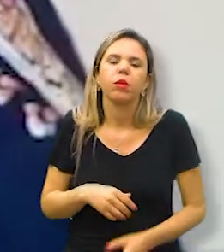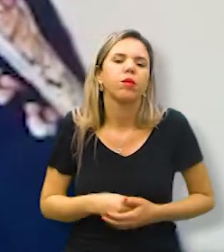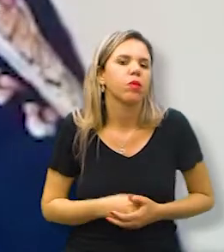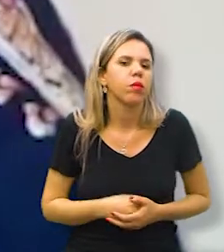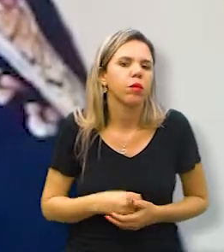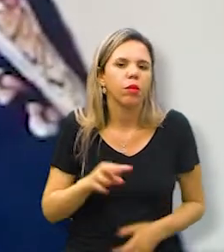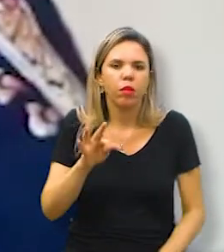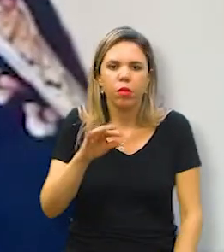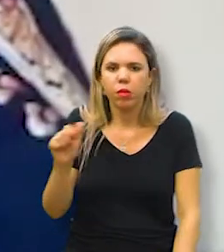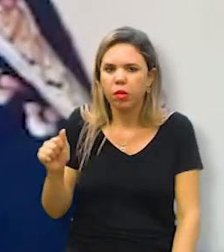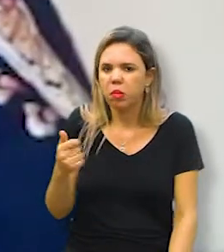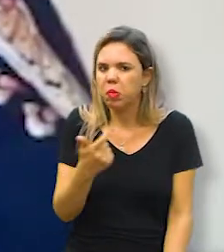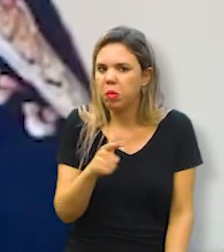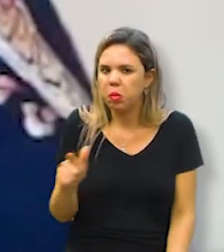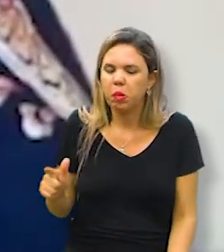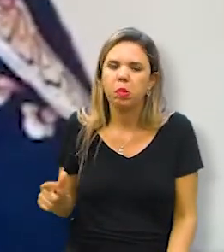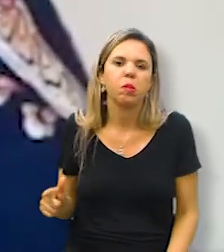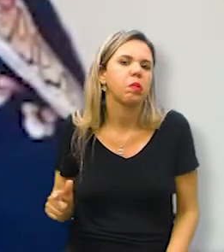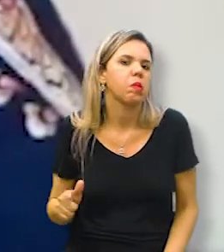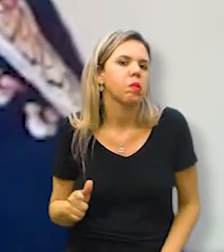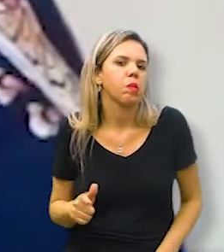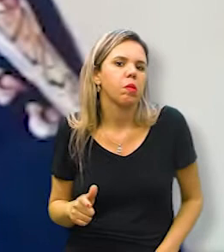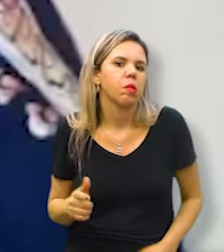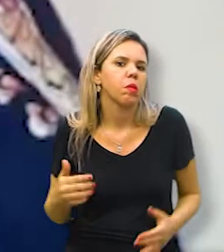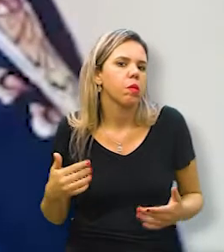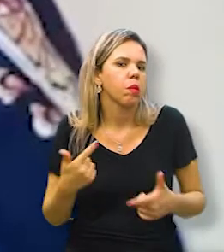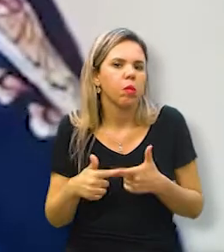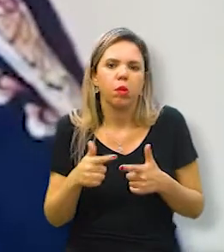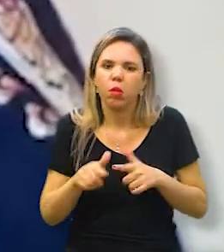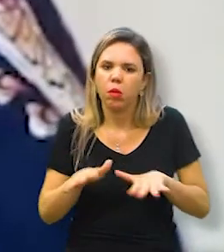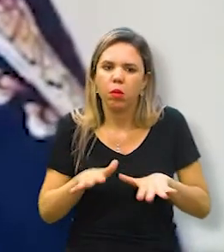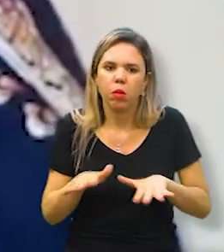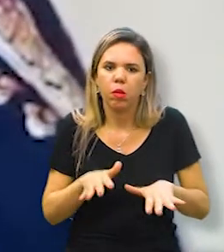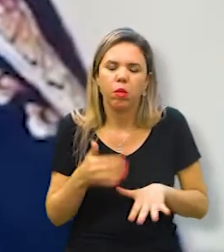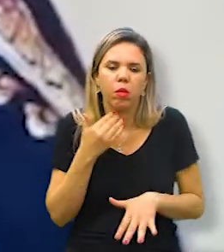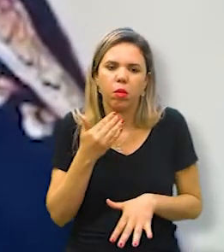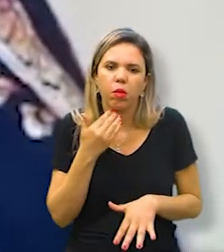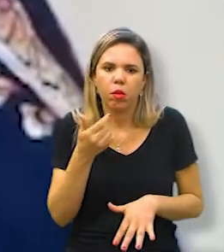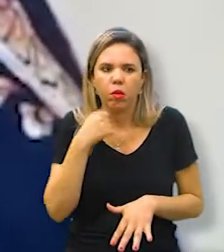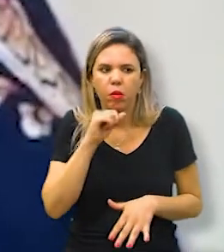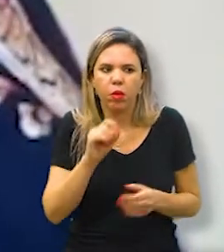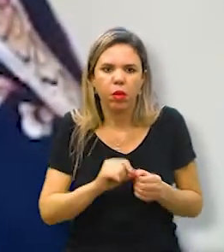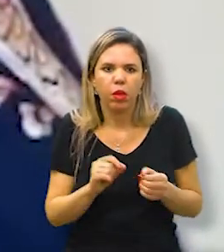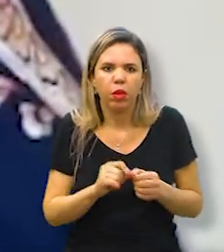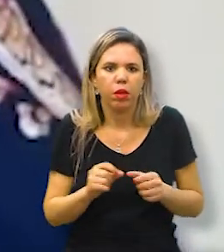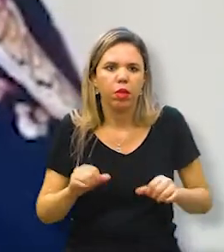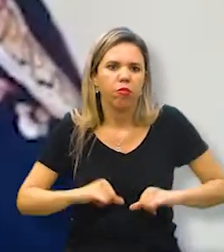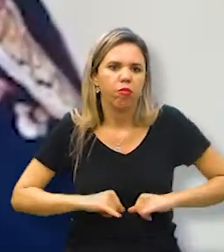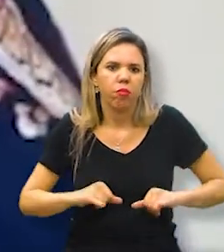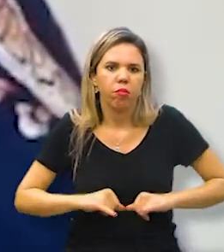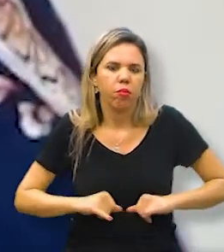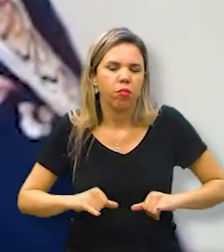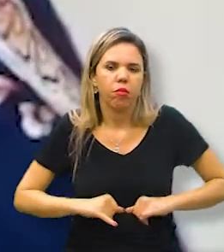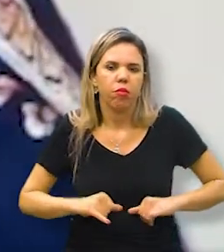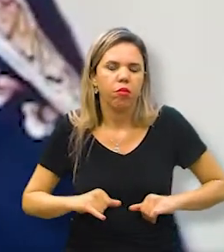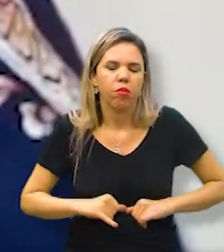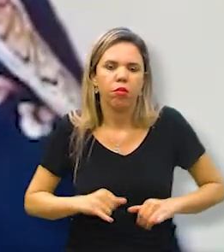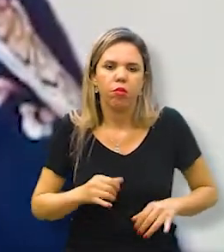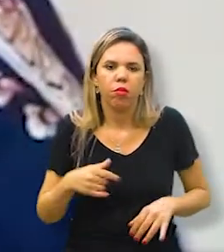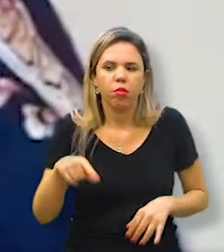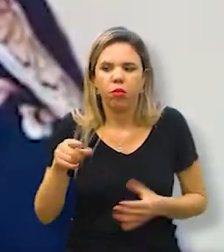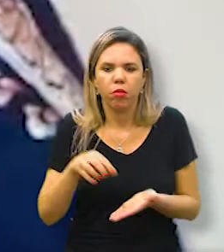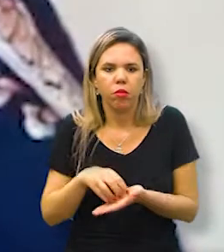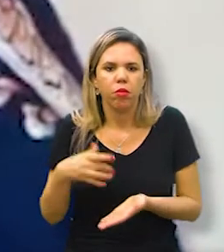TA não têm comprometimento motor. Então, não adianta essa mãe fazer esse sacrifício de ir a um posto de